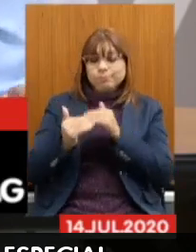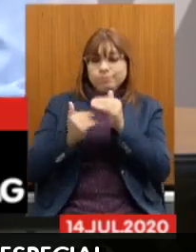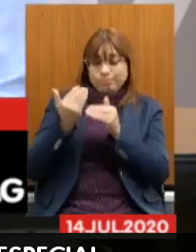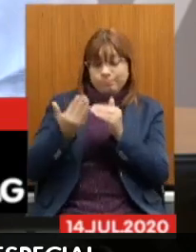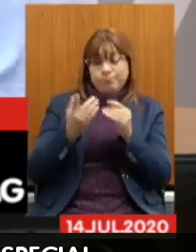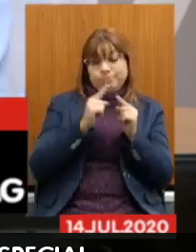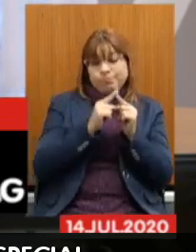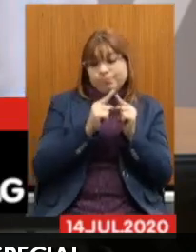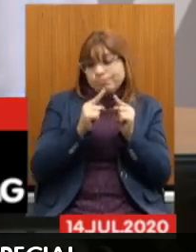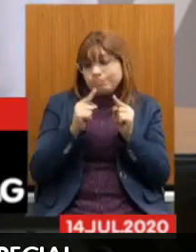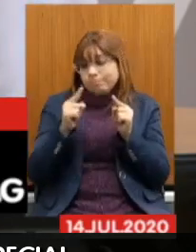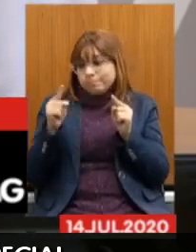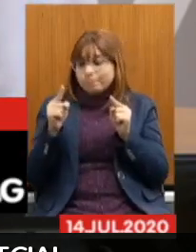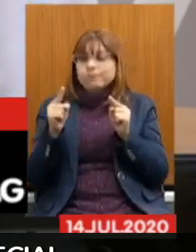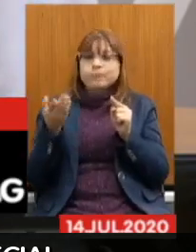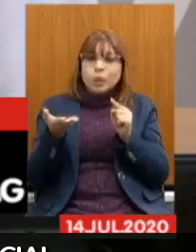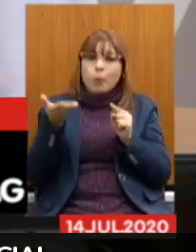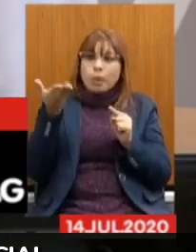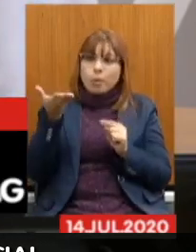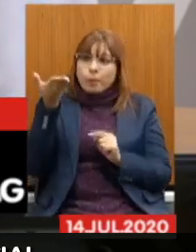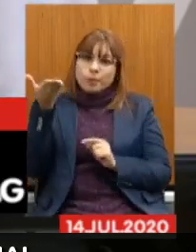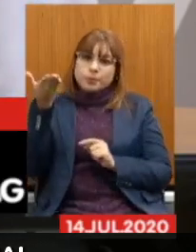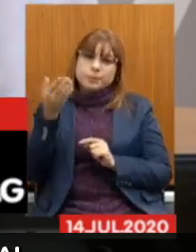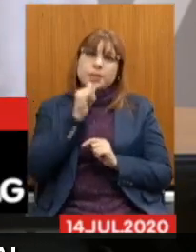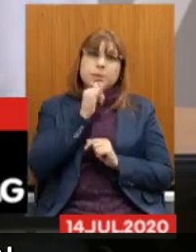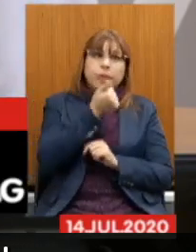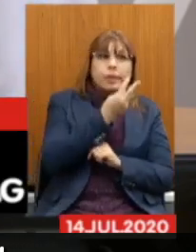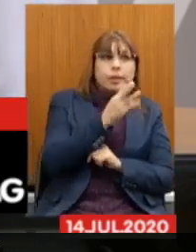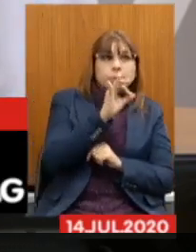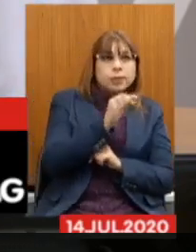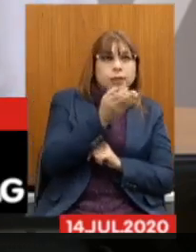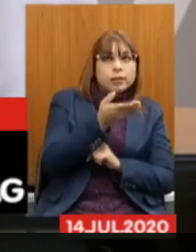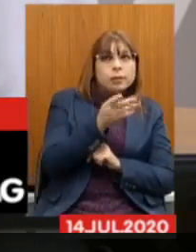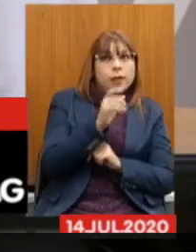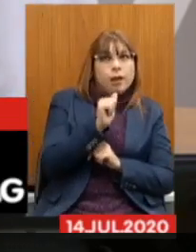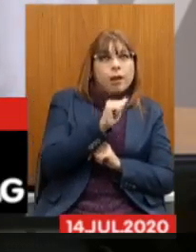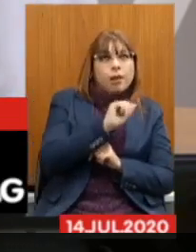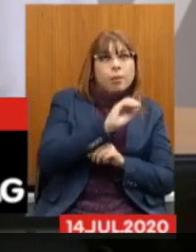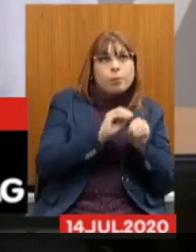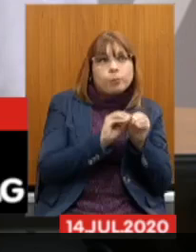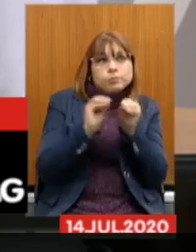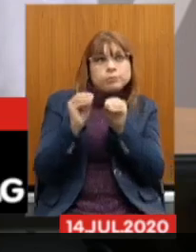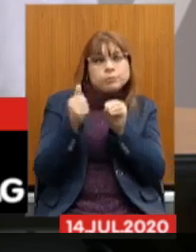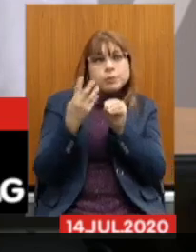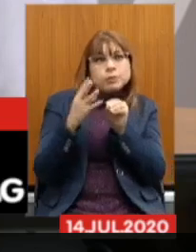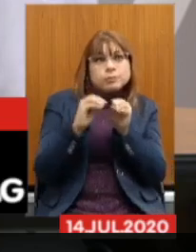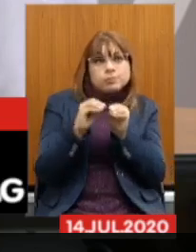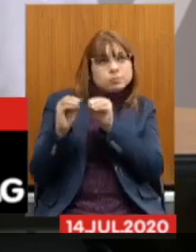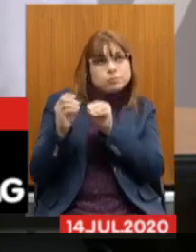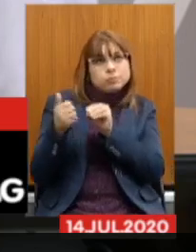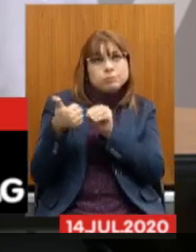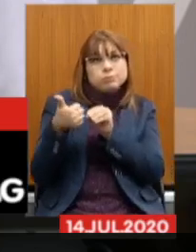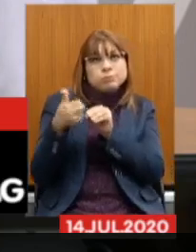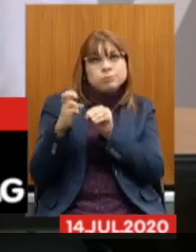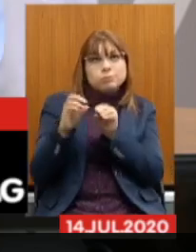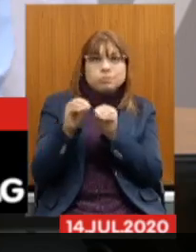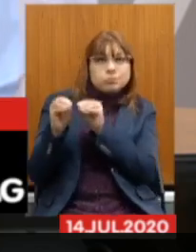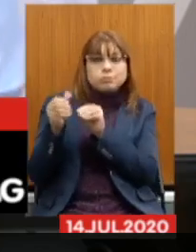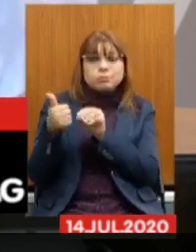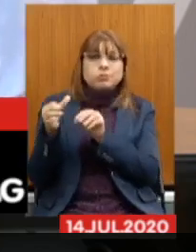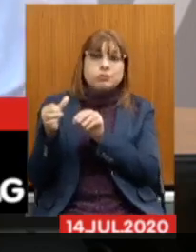tabela. E a pessoa sai do 13, vai para o 14, do 15 para o 16, até que